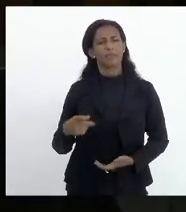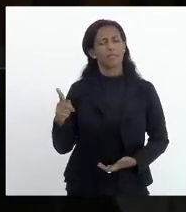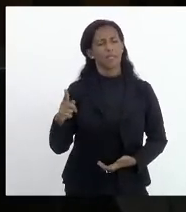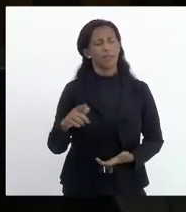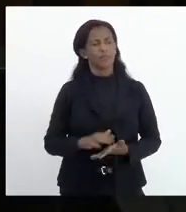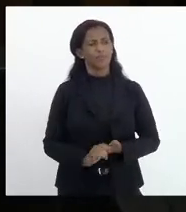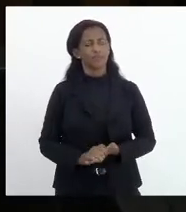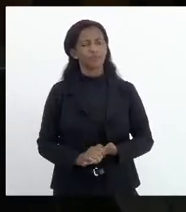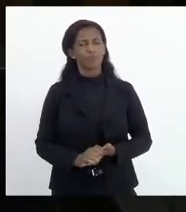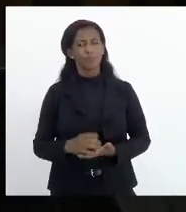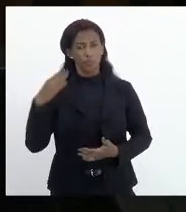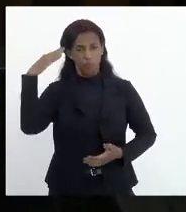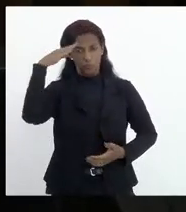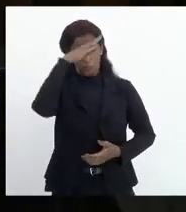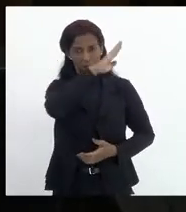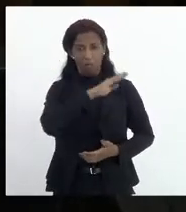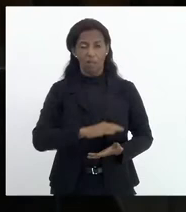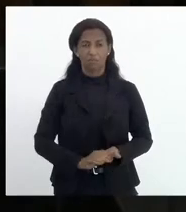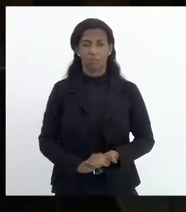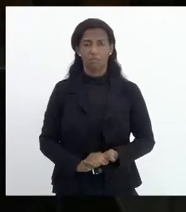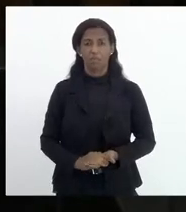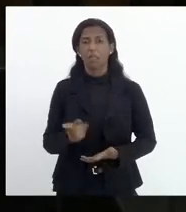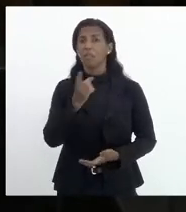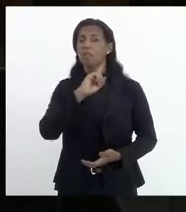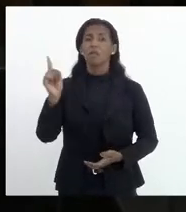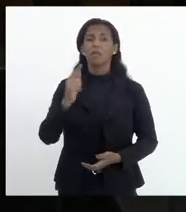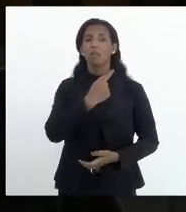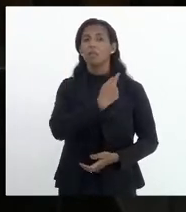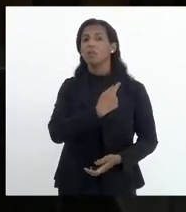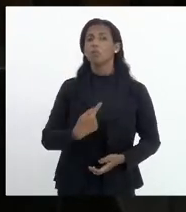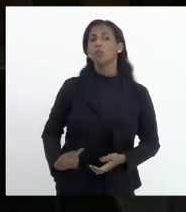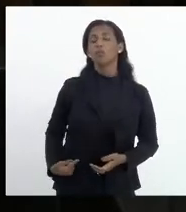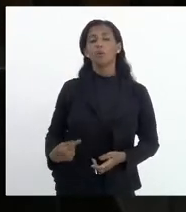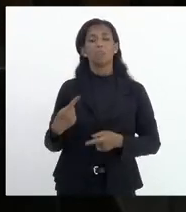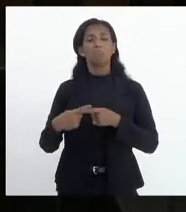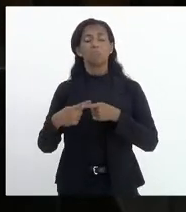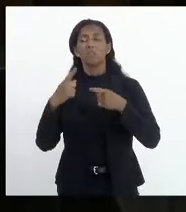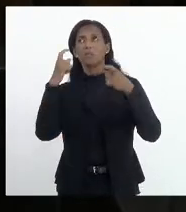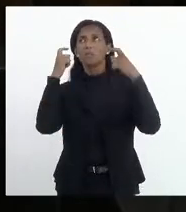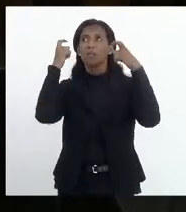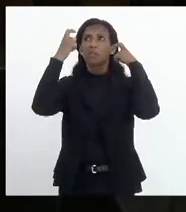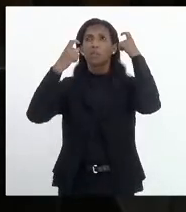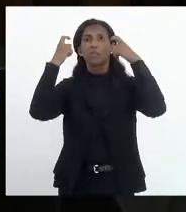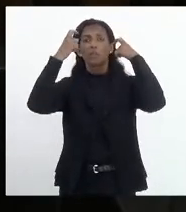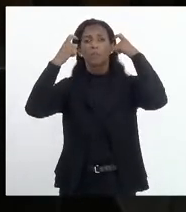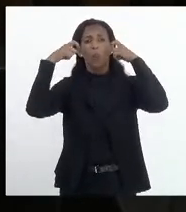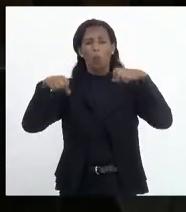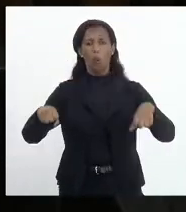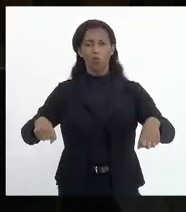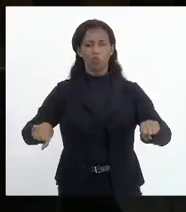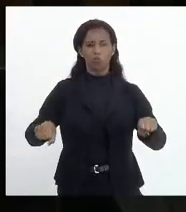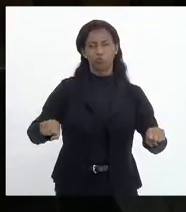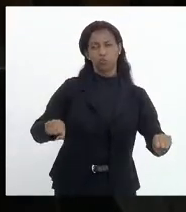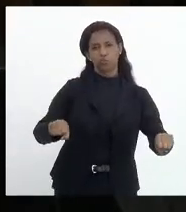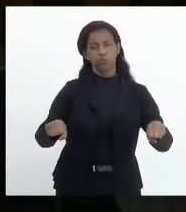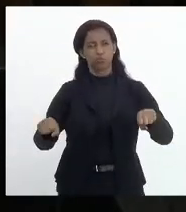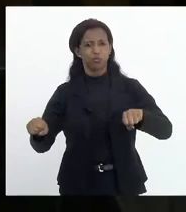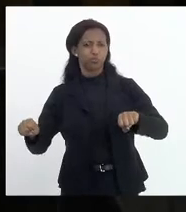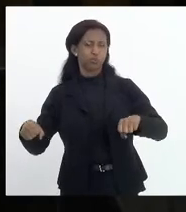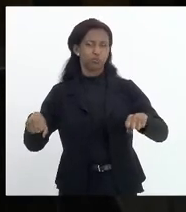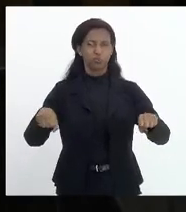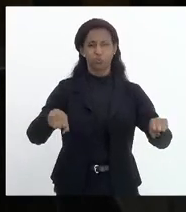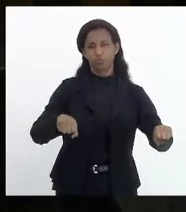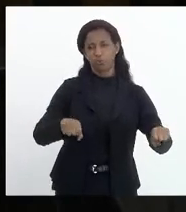não governa é porque se preocupa com motor ciata com